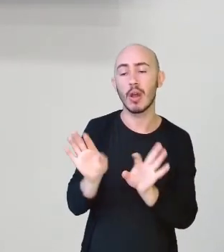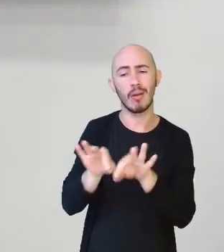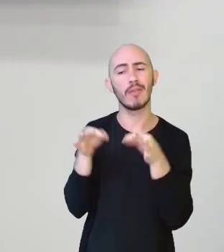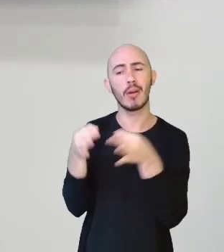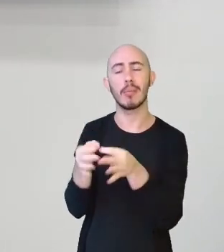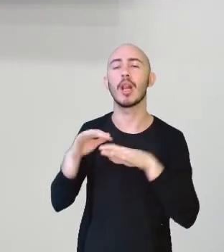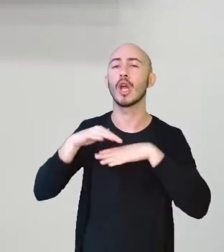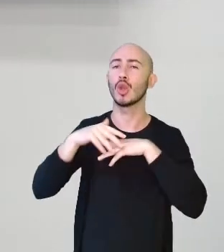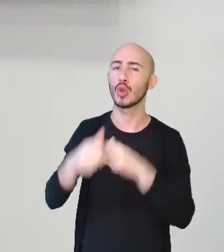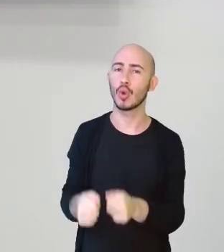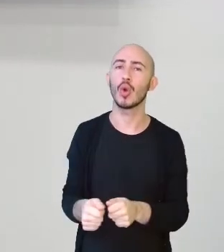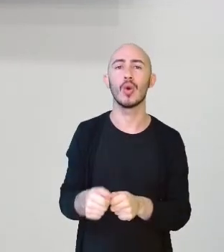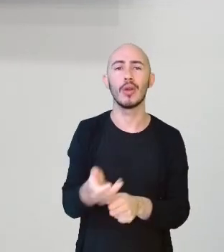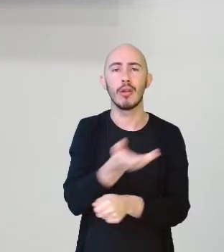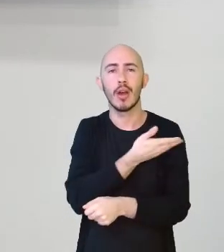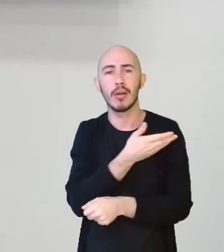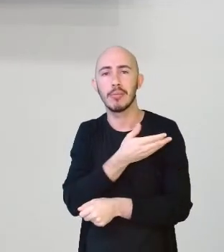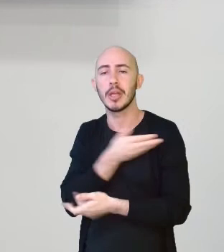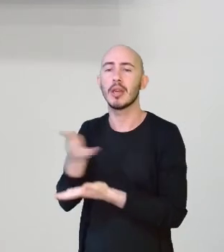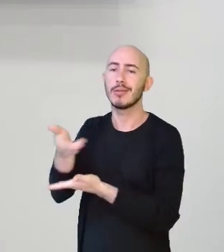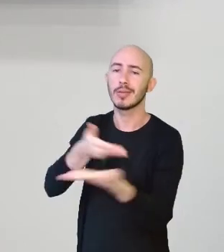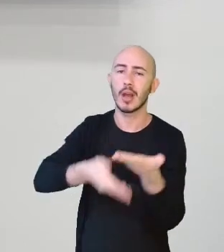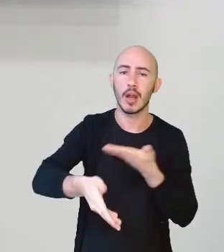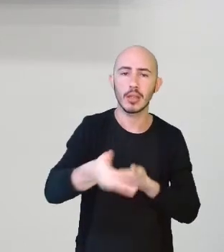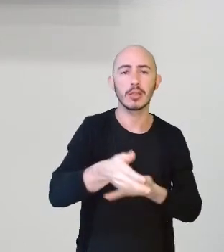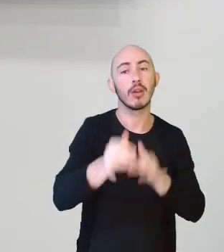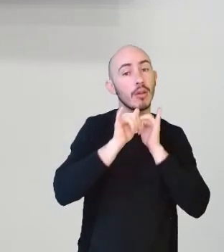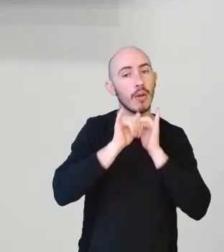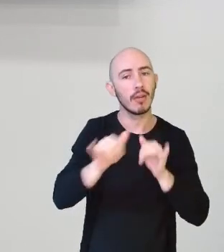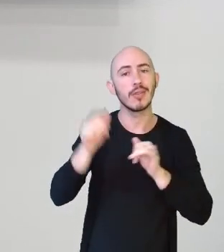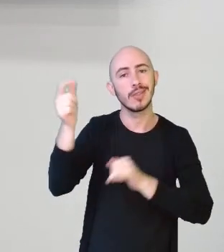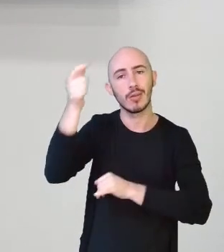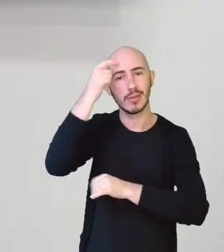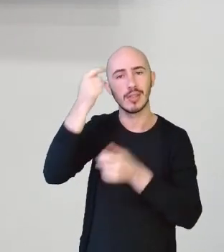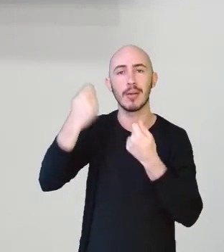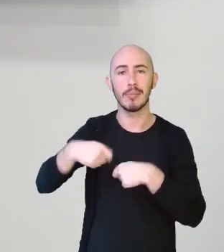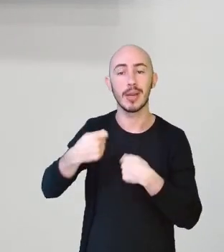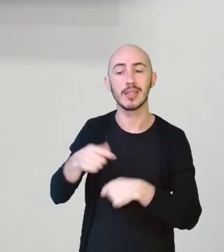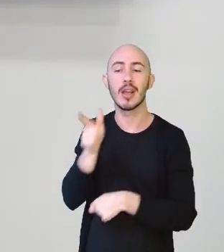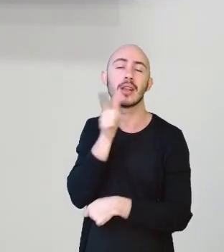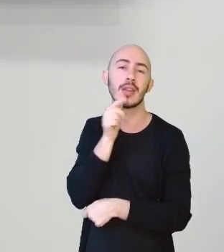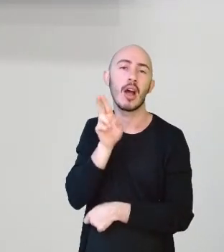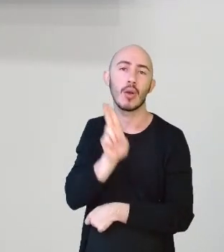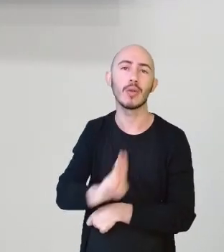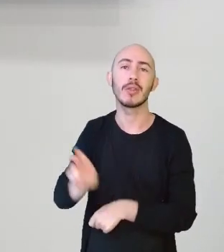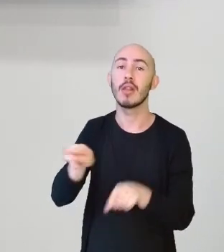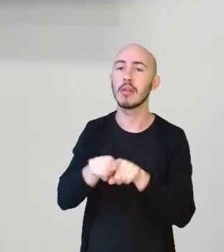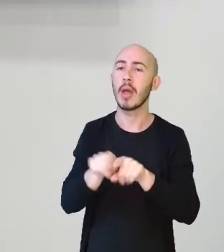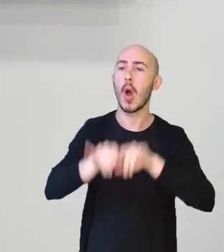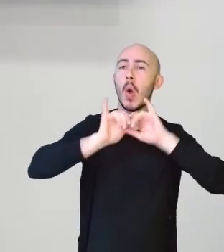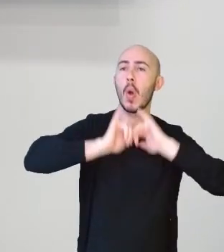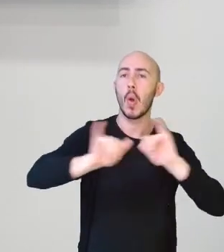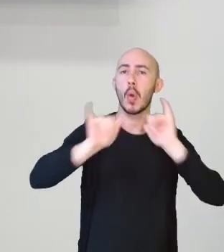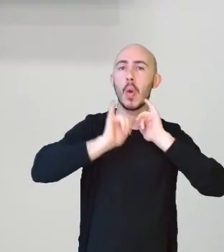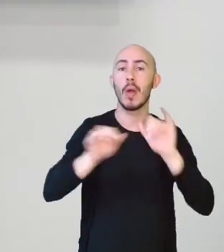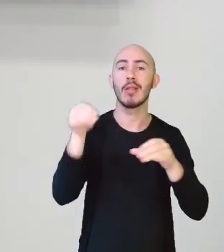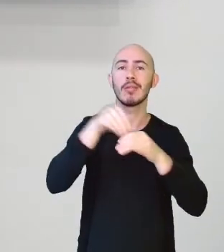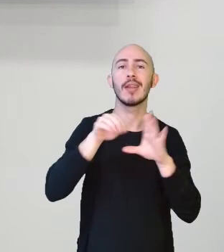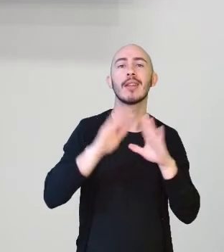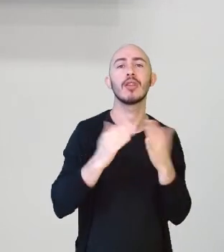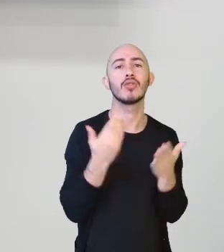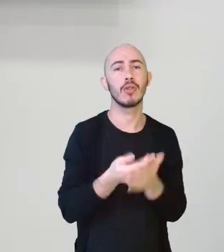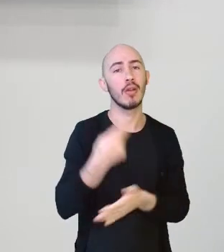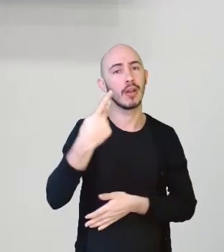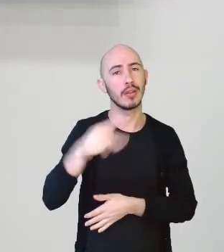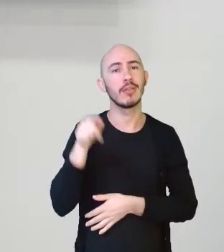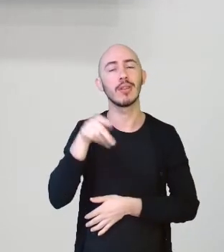com os teus colegas. As aulas já voltaram, fala com os teus colegas de sala de aula. Quem sabe faz uma campanha na tua escola contra o desperdício. Vai